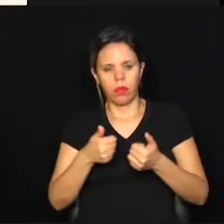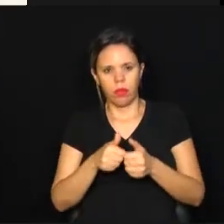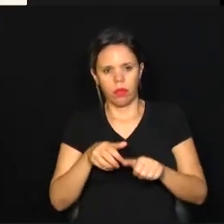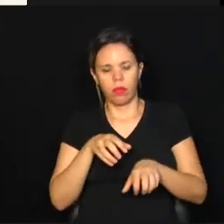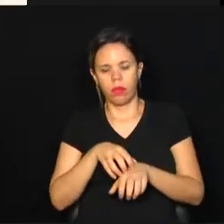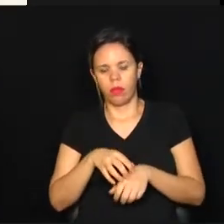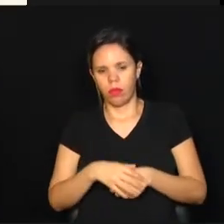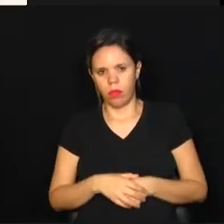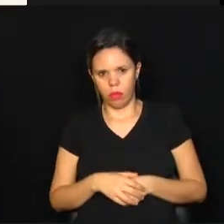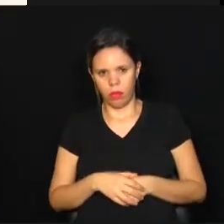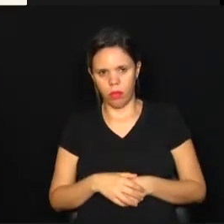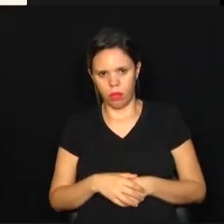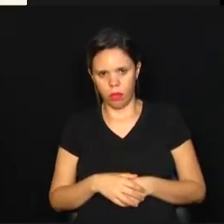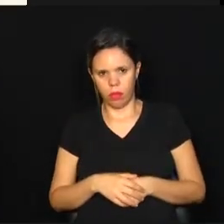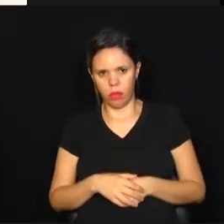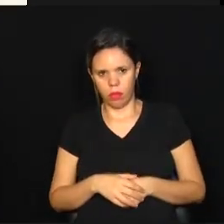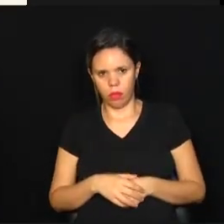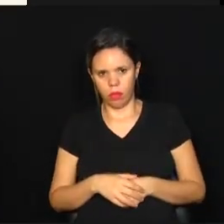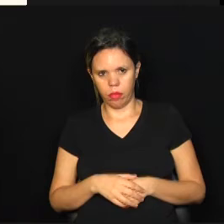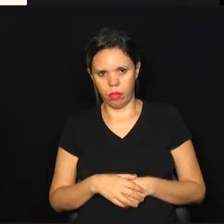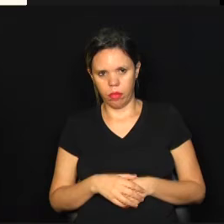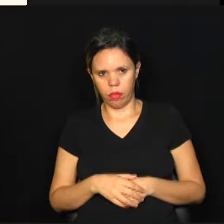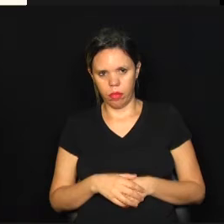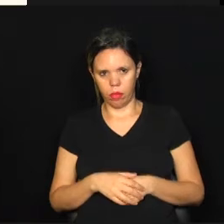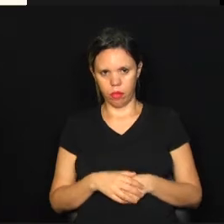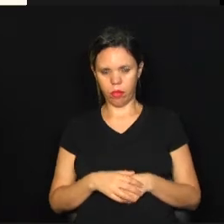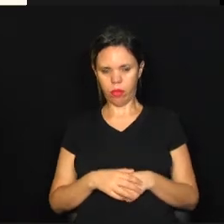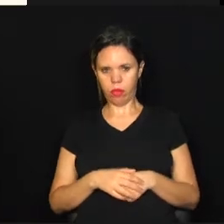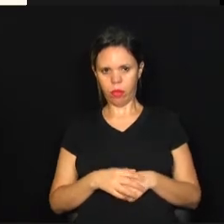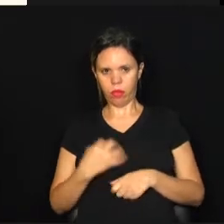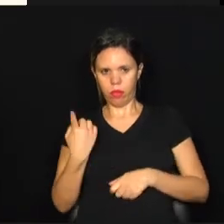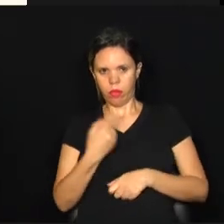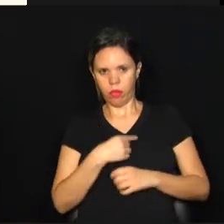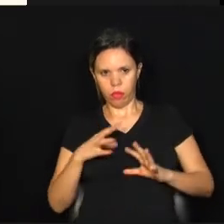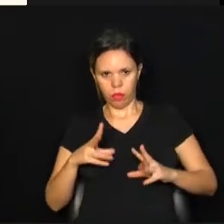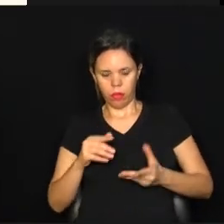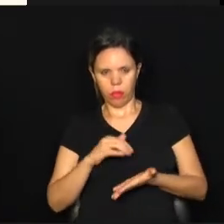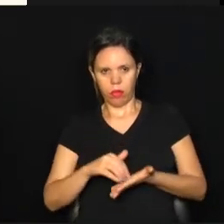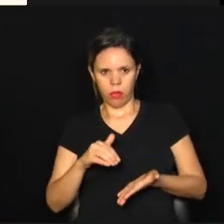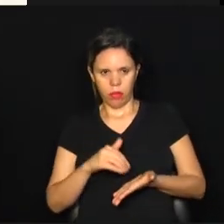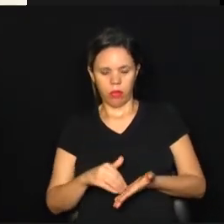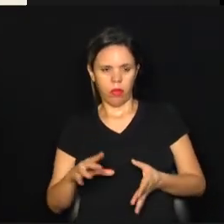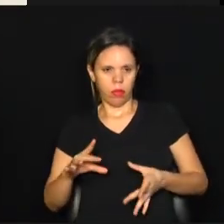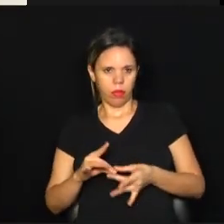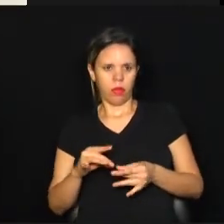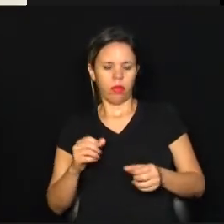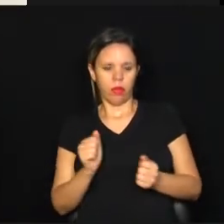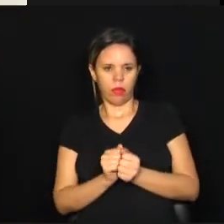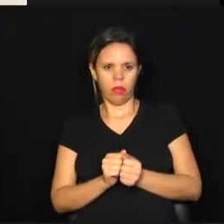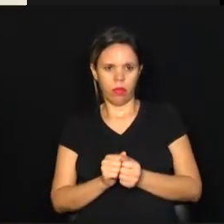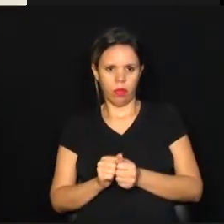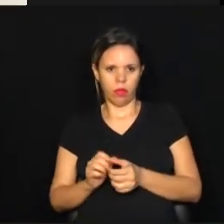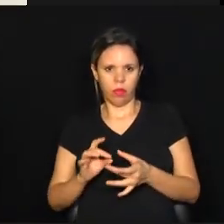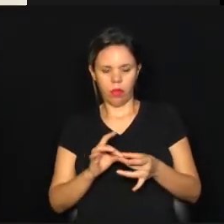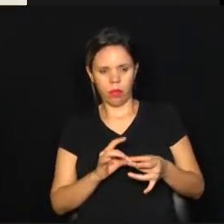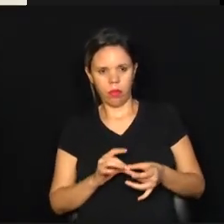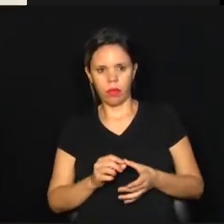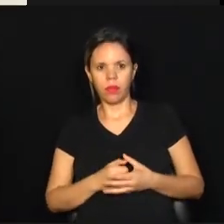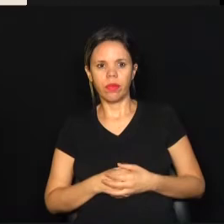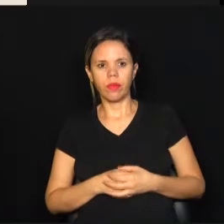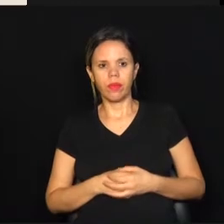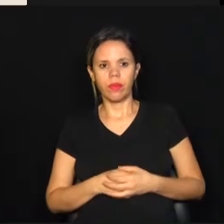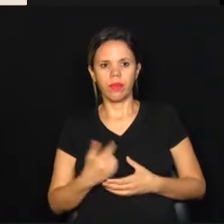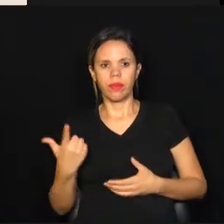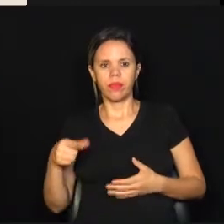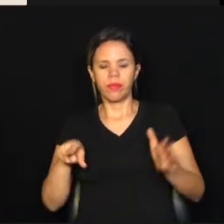Então, é importante a gente estar todo mundo e as secretarias integradas e alinhadas, tá? Uma